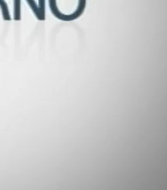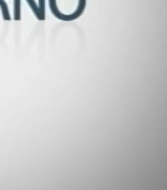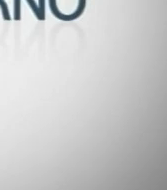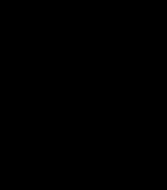Federal Y